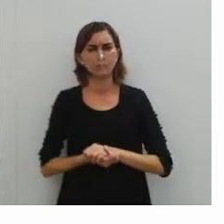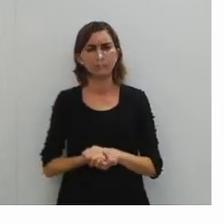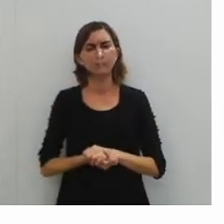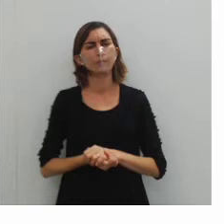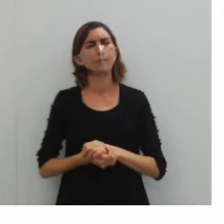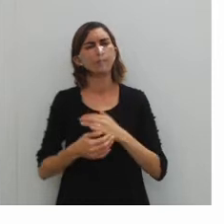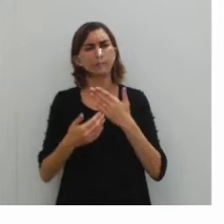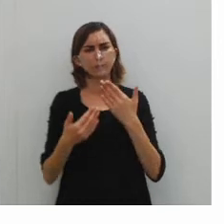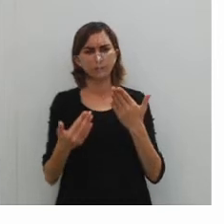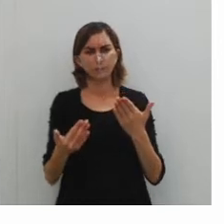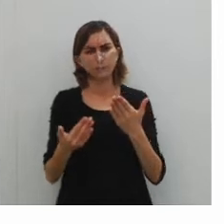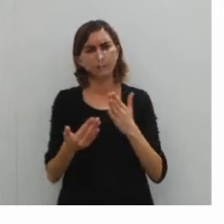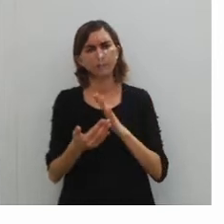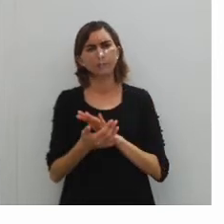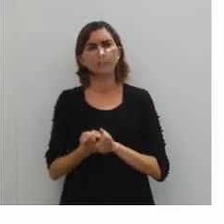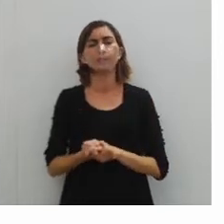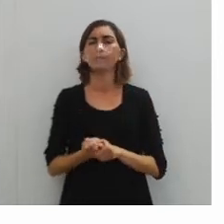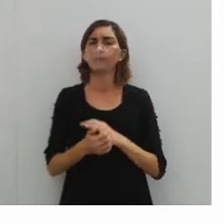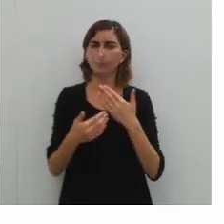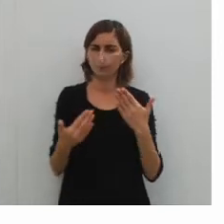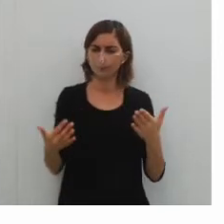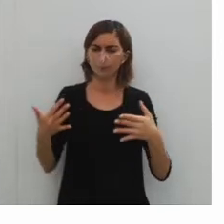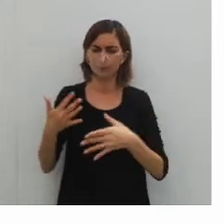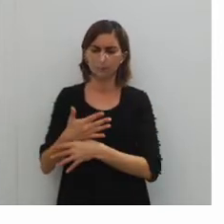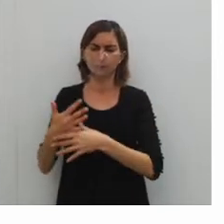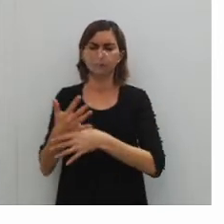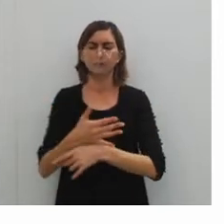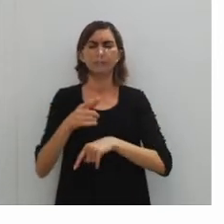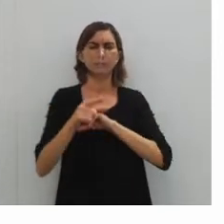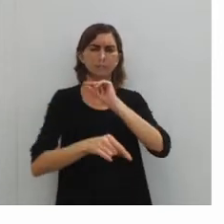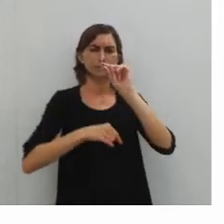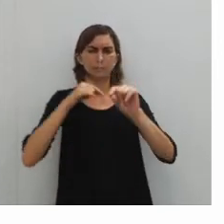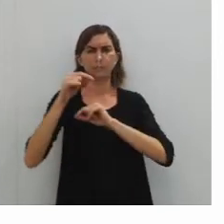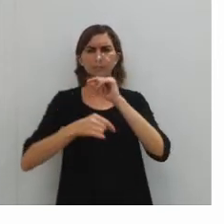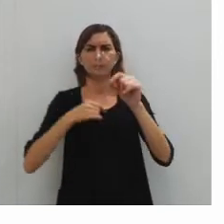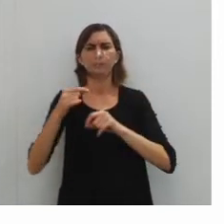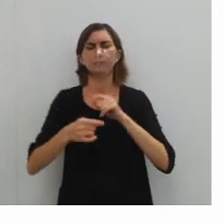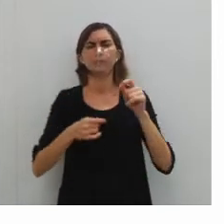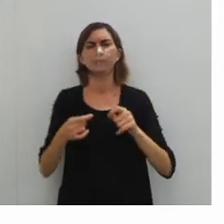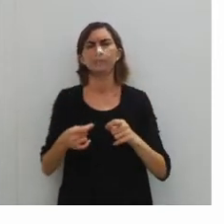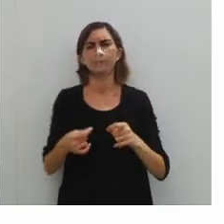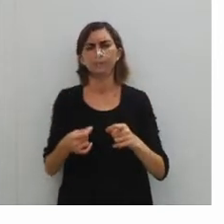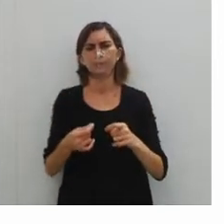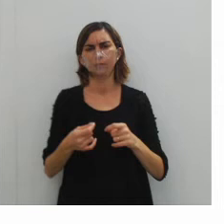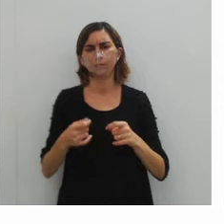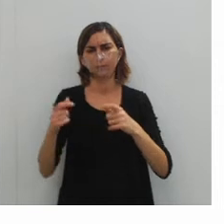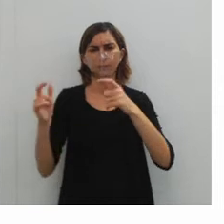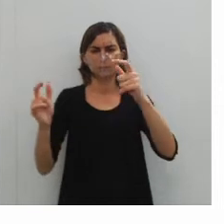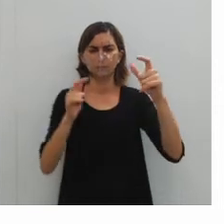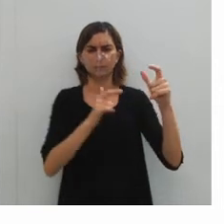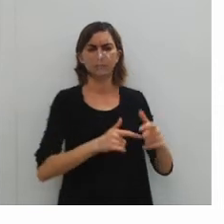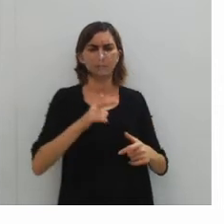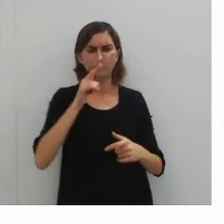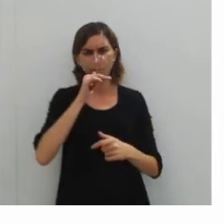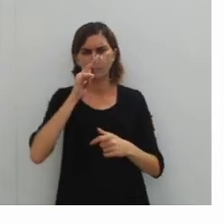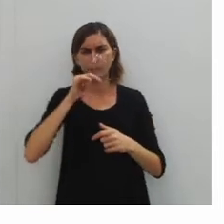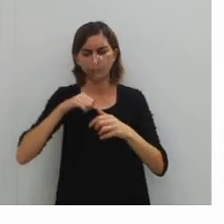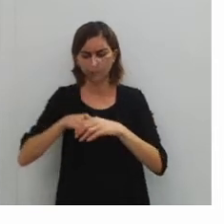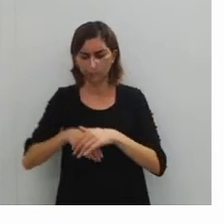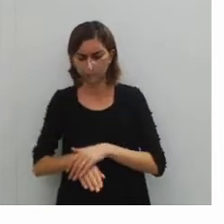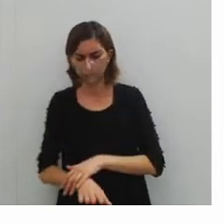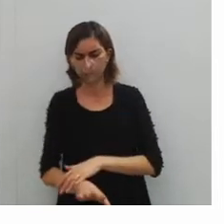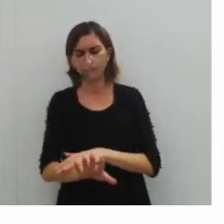Perdão. Em cidades em que as galerias de águas